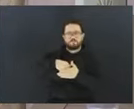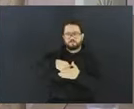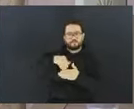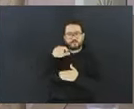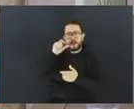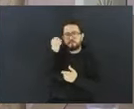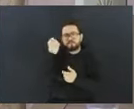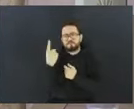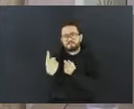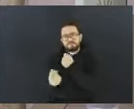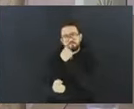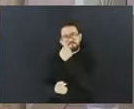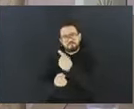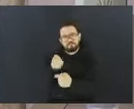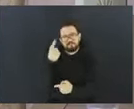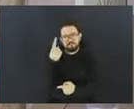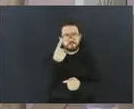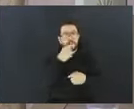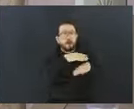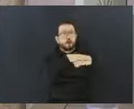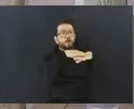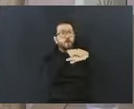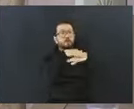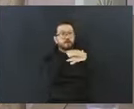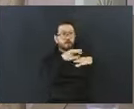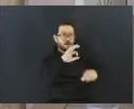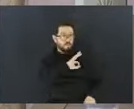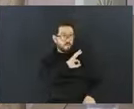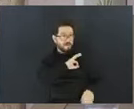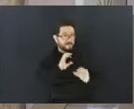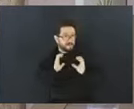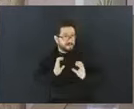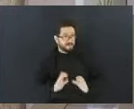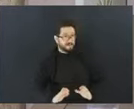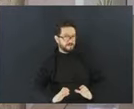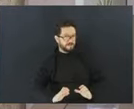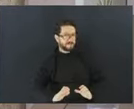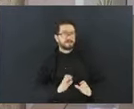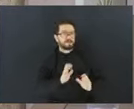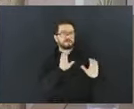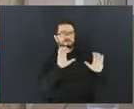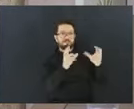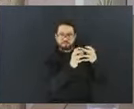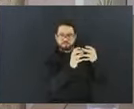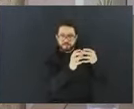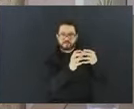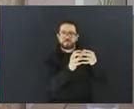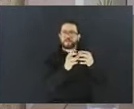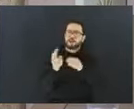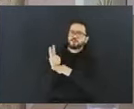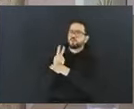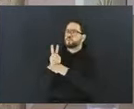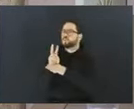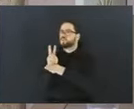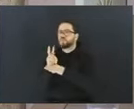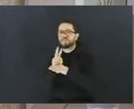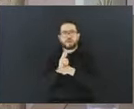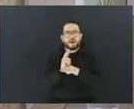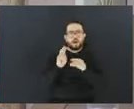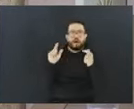Conversamos com a Polícia Civil e demais órgãos de segurança e conseguimos torcida única em alguns jogos, o que diminuiu em